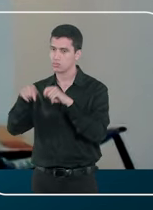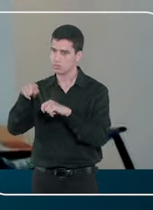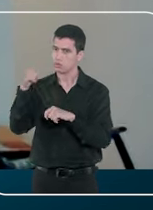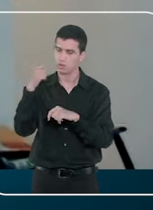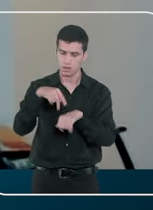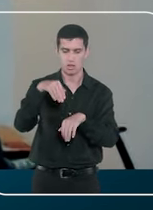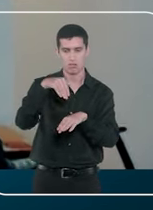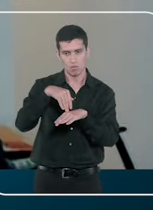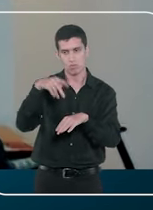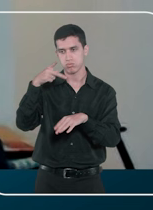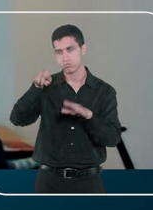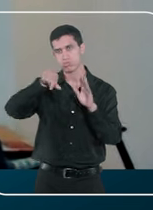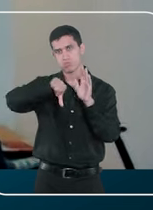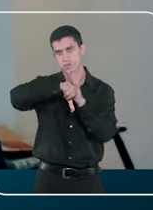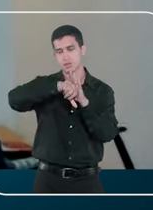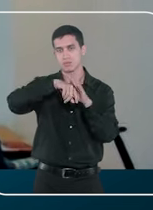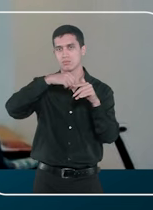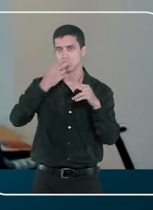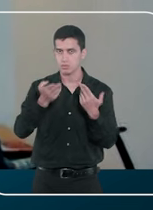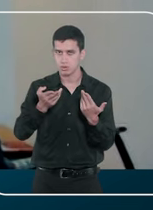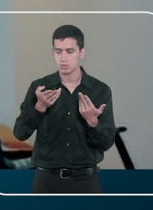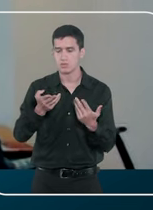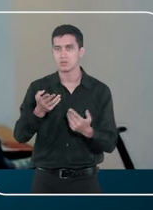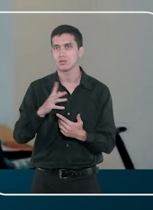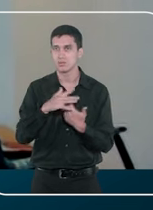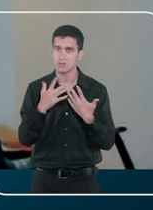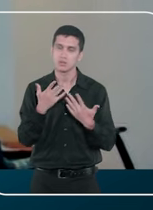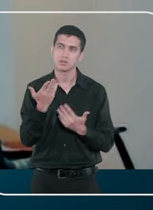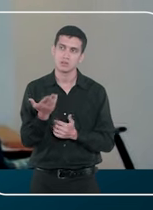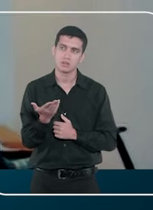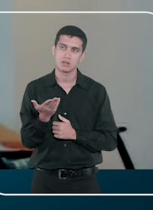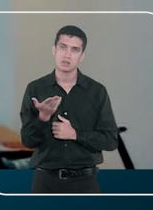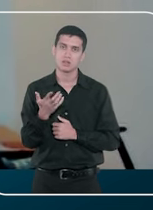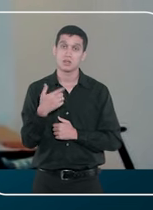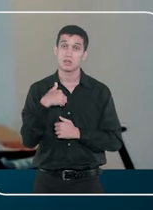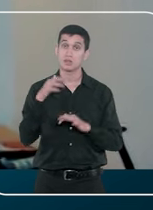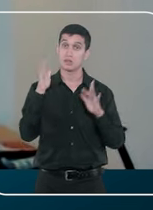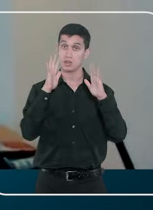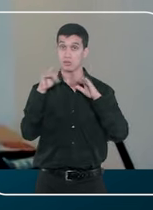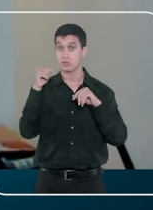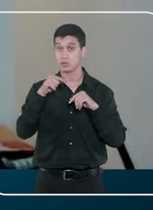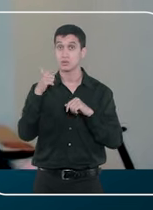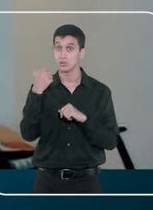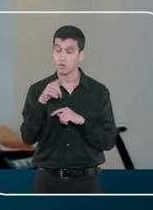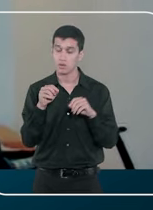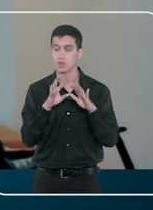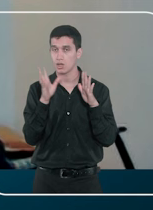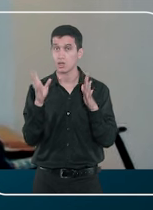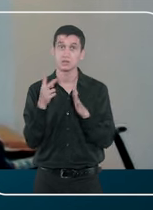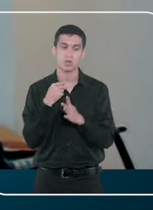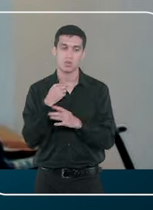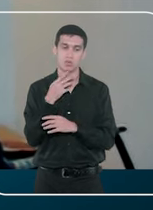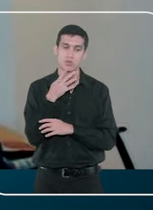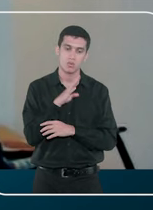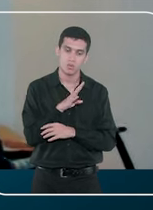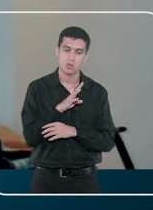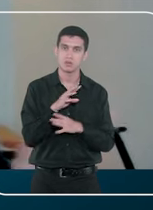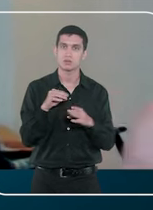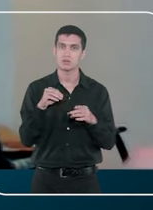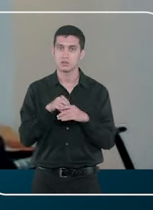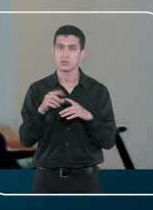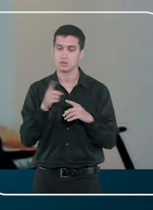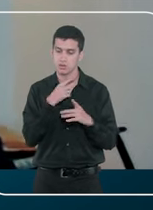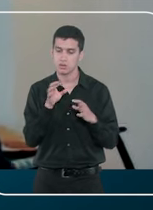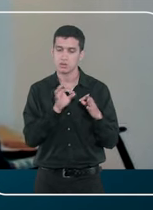responsabilidade penal para tanto disso. Então, assim, eu menciono isso, claro, não desconheço que na nossa